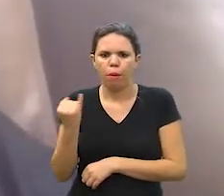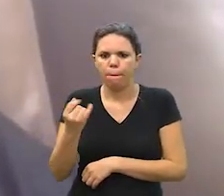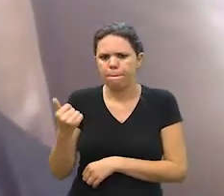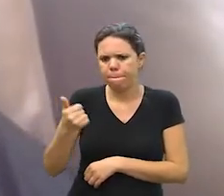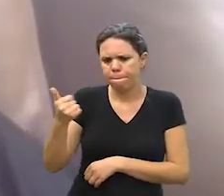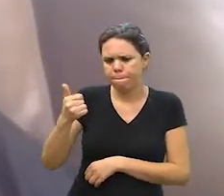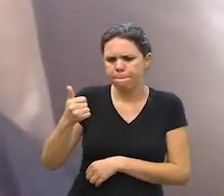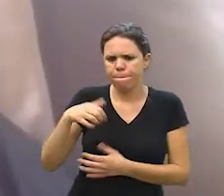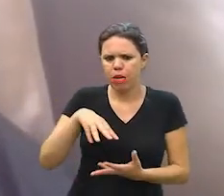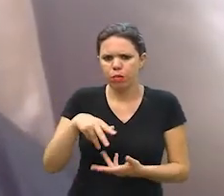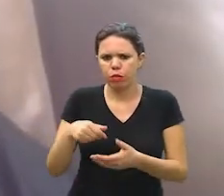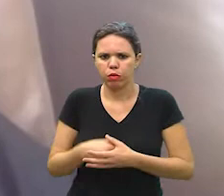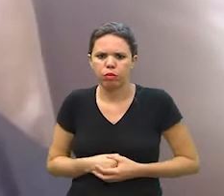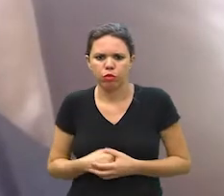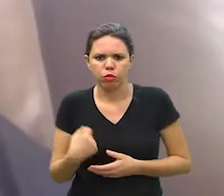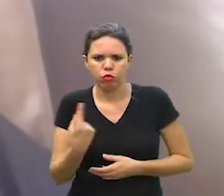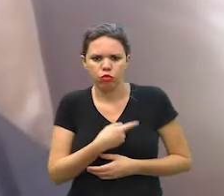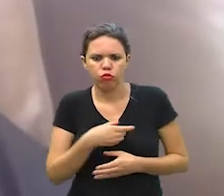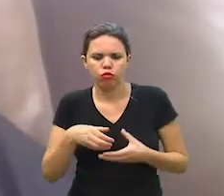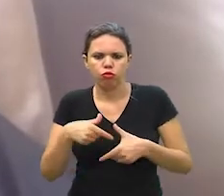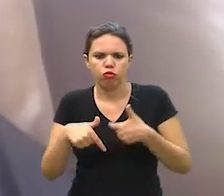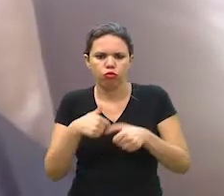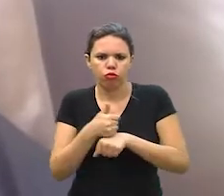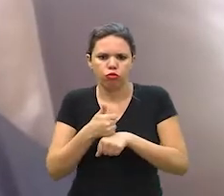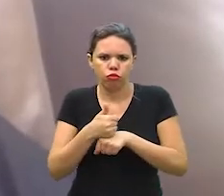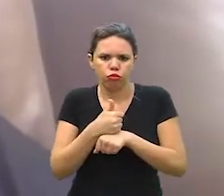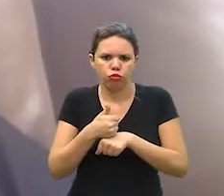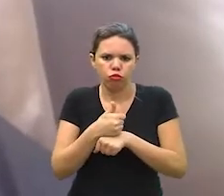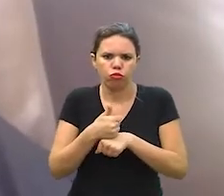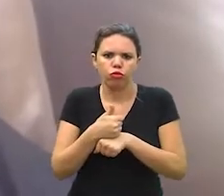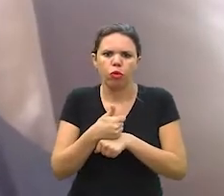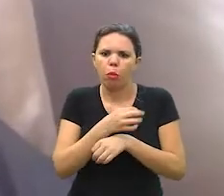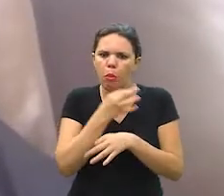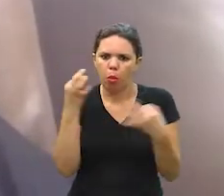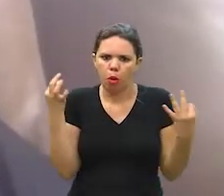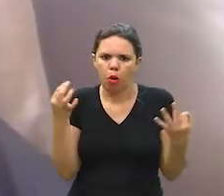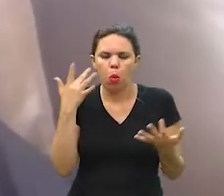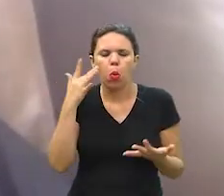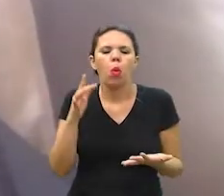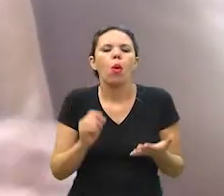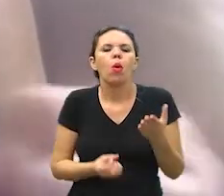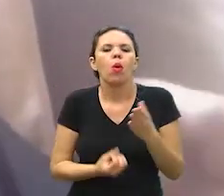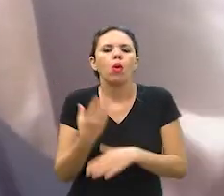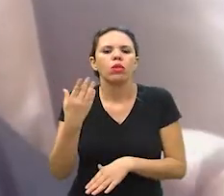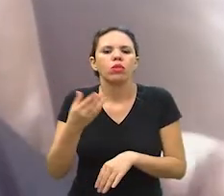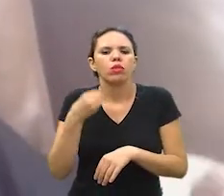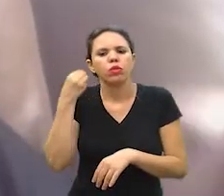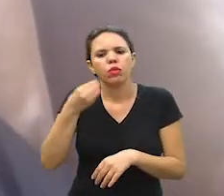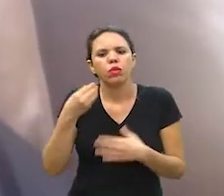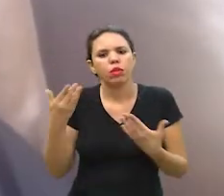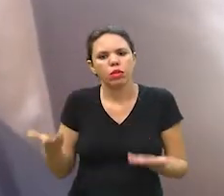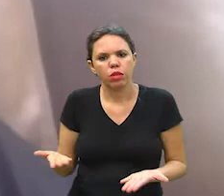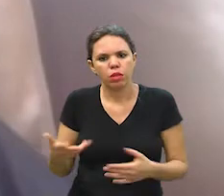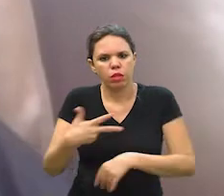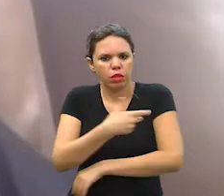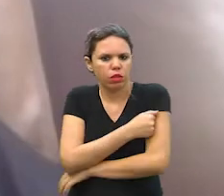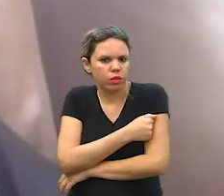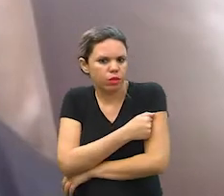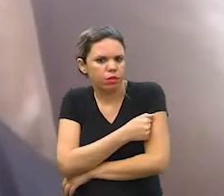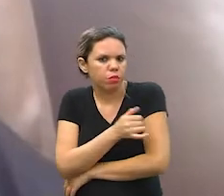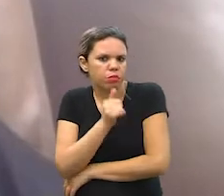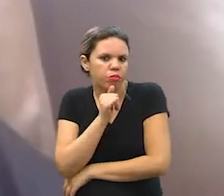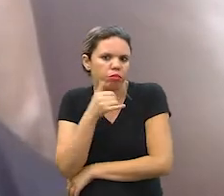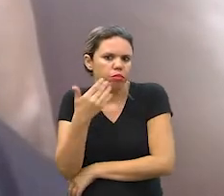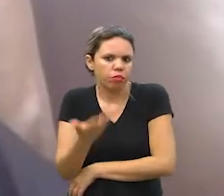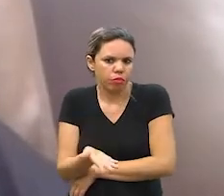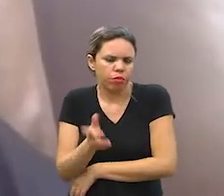primeiro mundo. A nossa equipe aqui é uma equipe muito boa. Eu não sei quem já passou pela experiência da vacinação, por